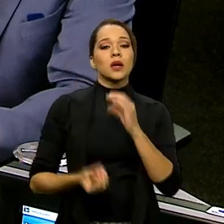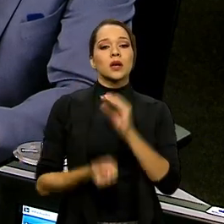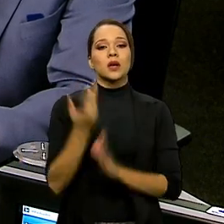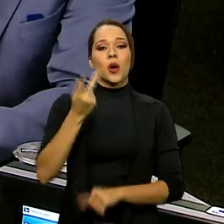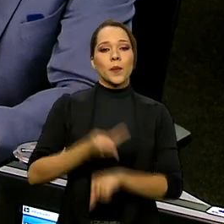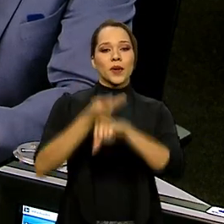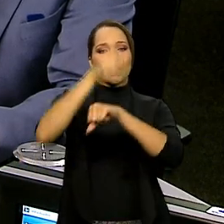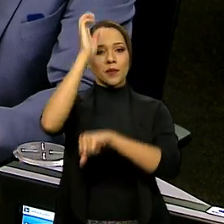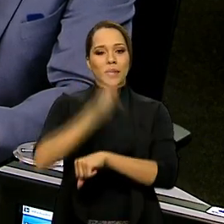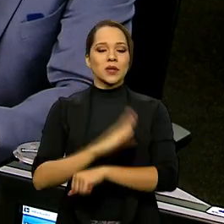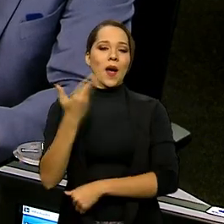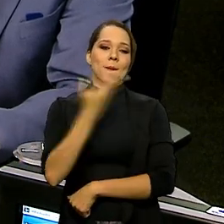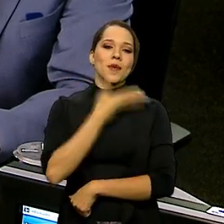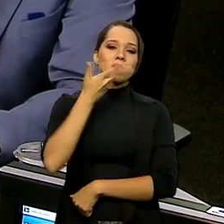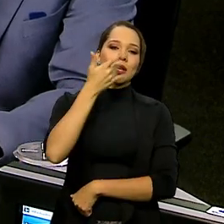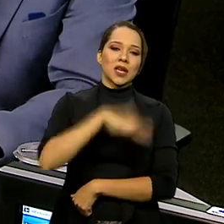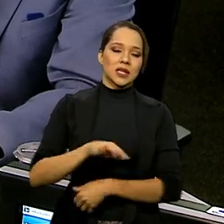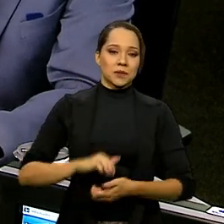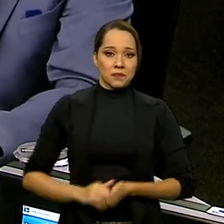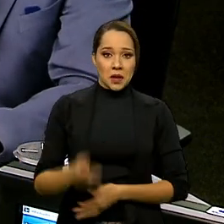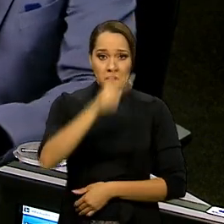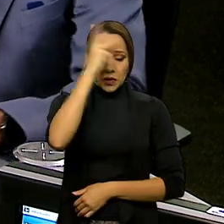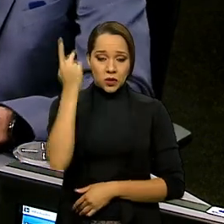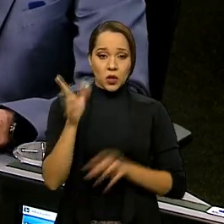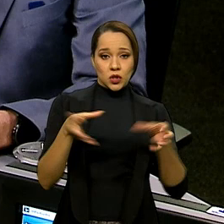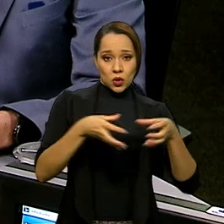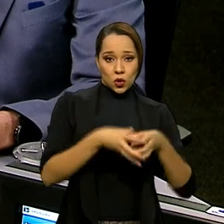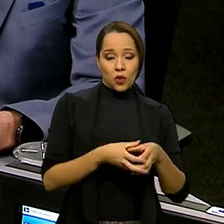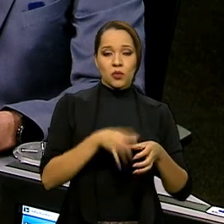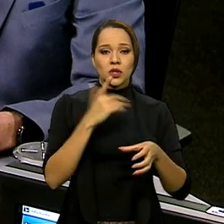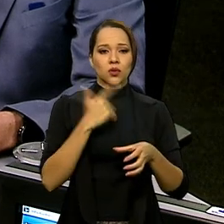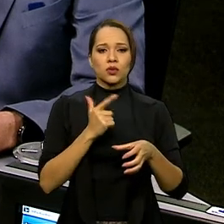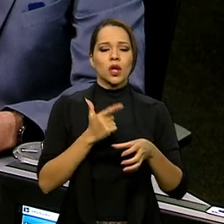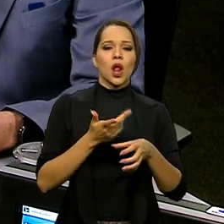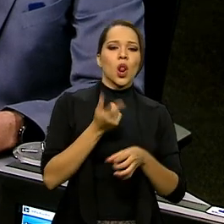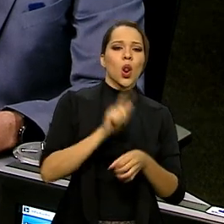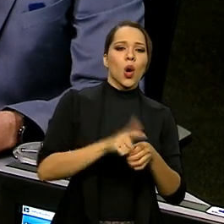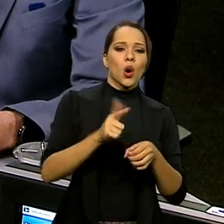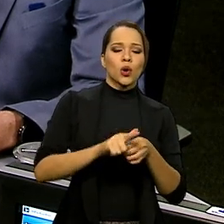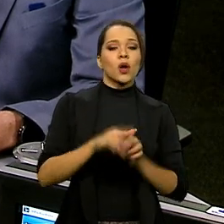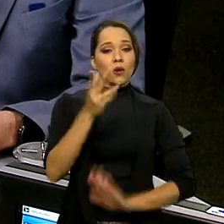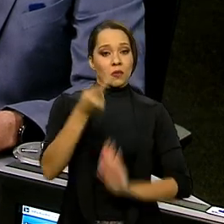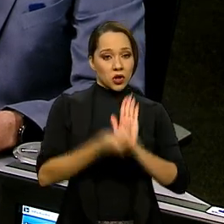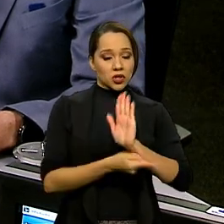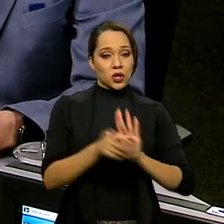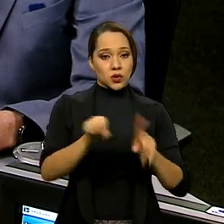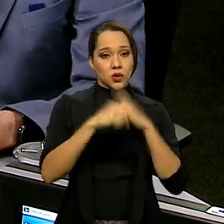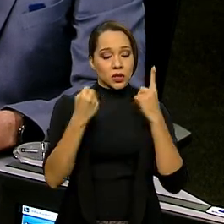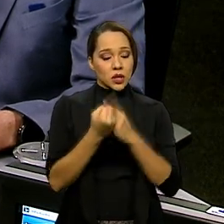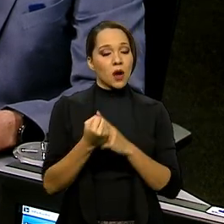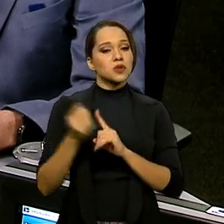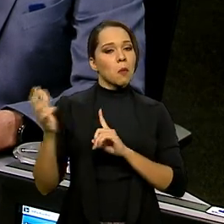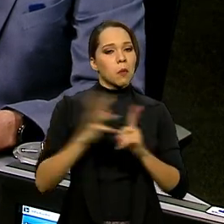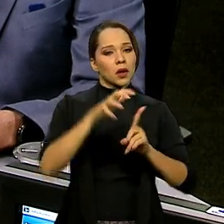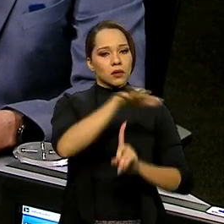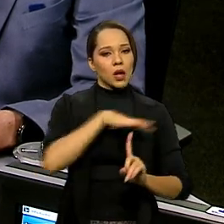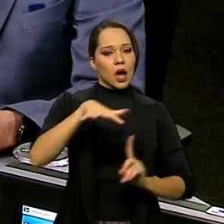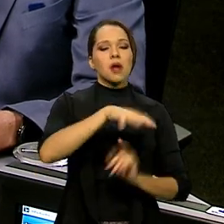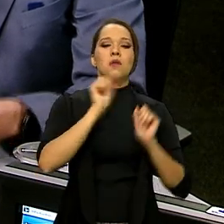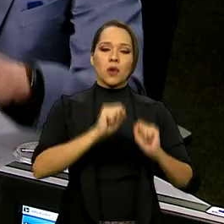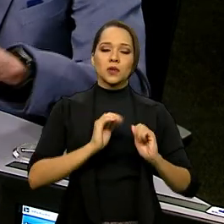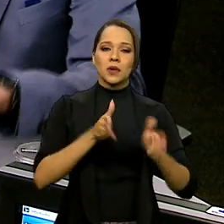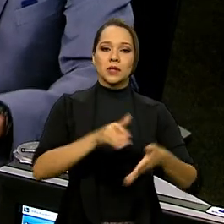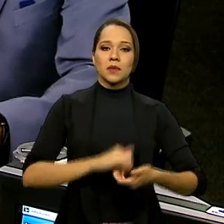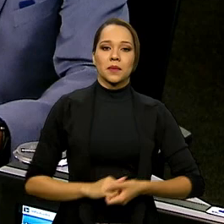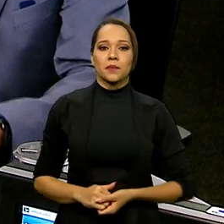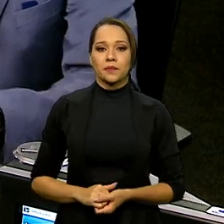Prêmio Brasil Amigo da Criança. Pessoas e organizações sem fins lucrativos com projetos sociais de impacto na área podem